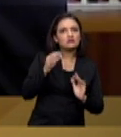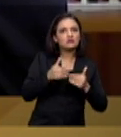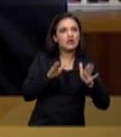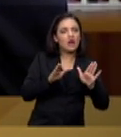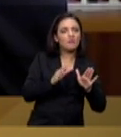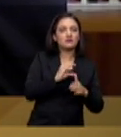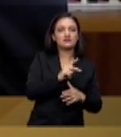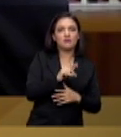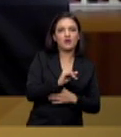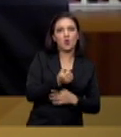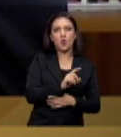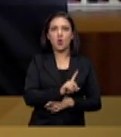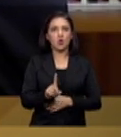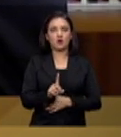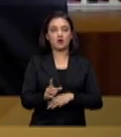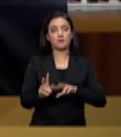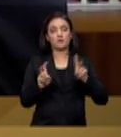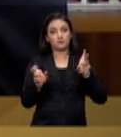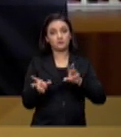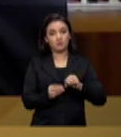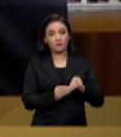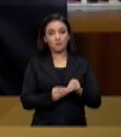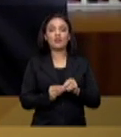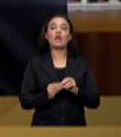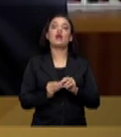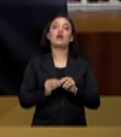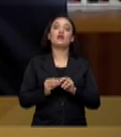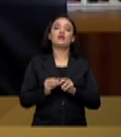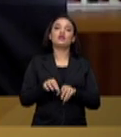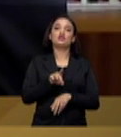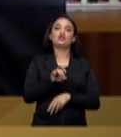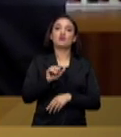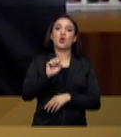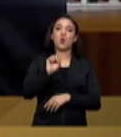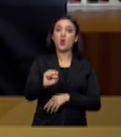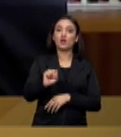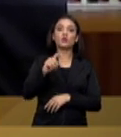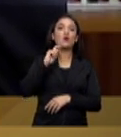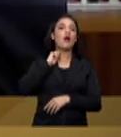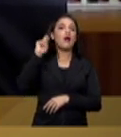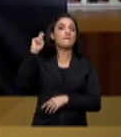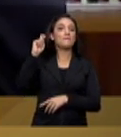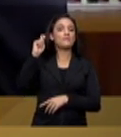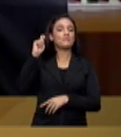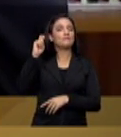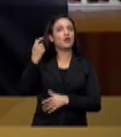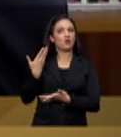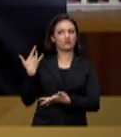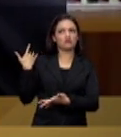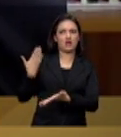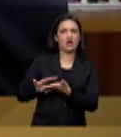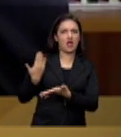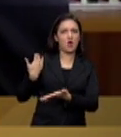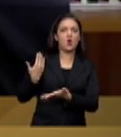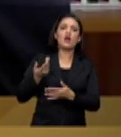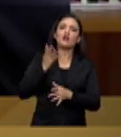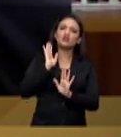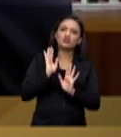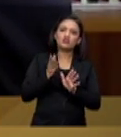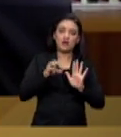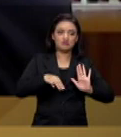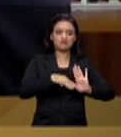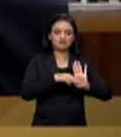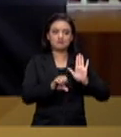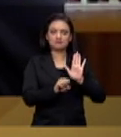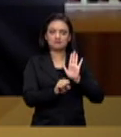Em 8 de abril passado, eu acolhi o pedido de liminar, determinando a instalação da CPI